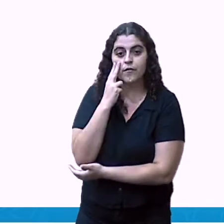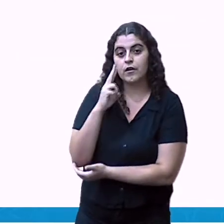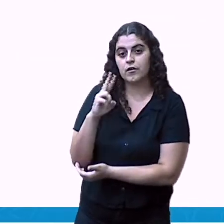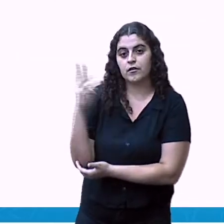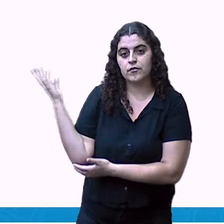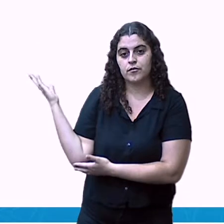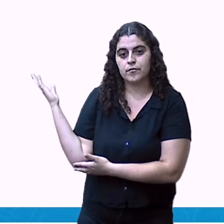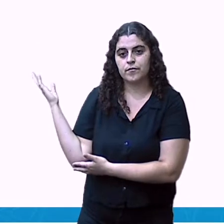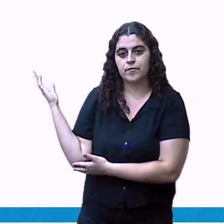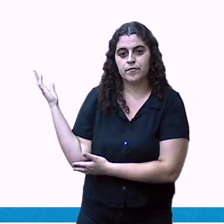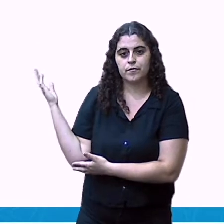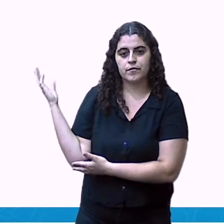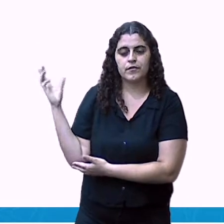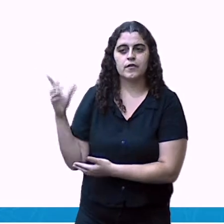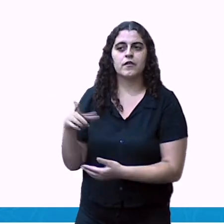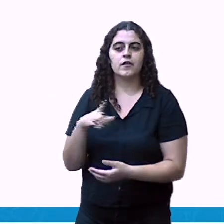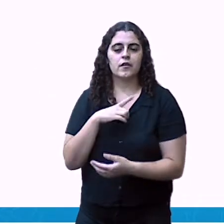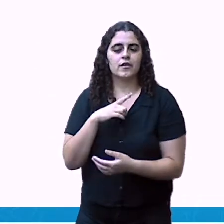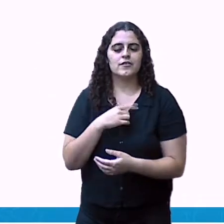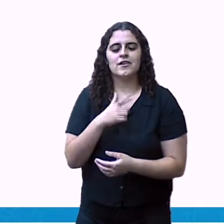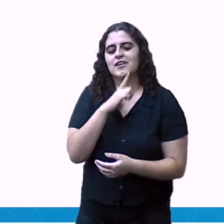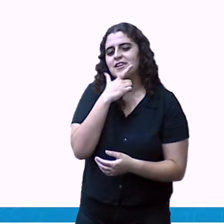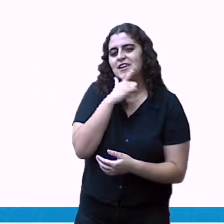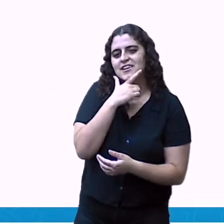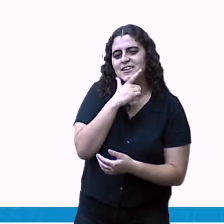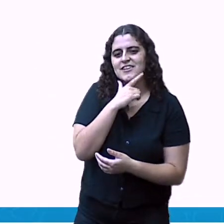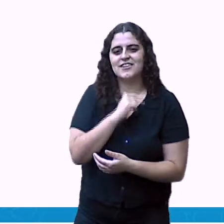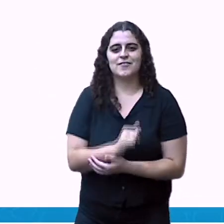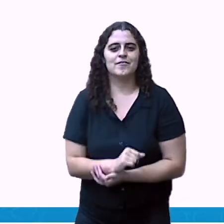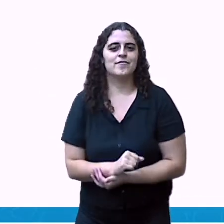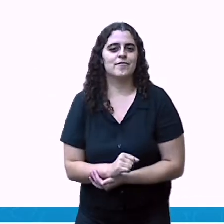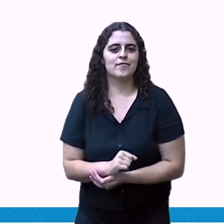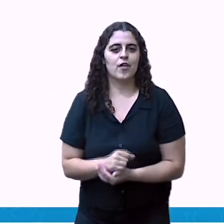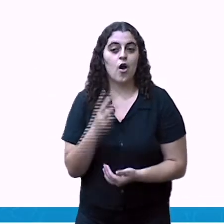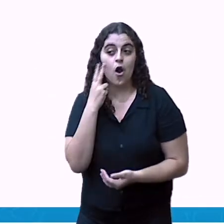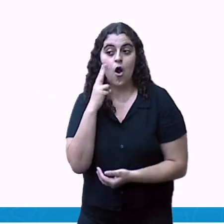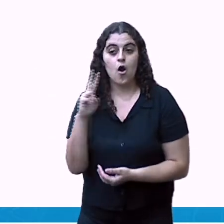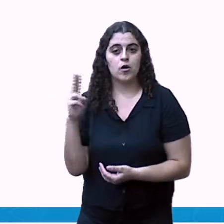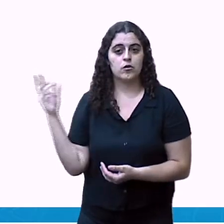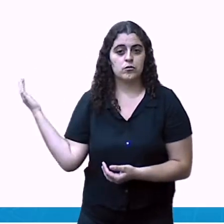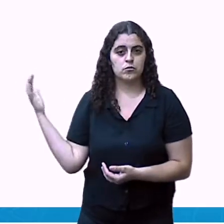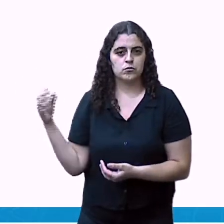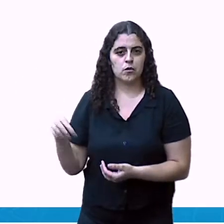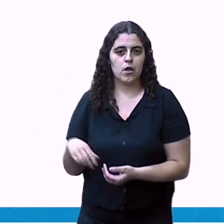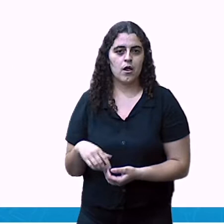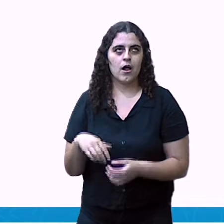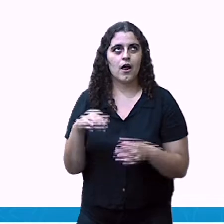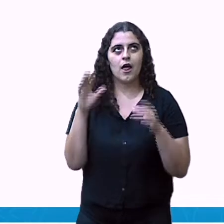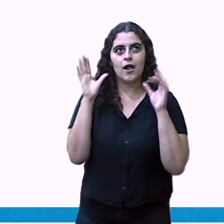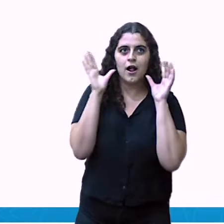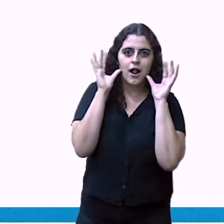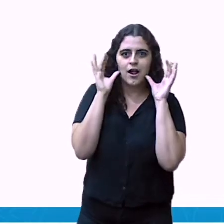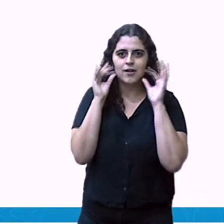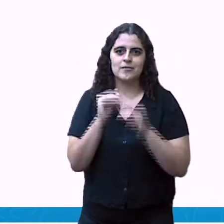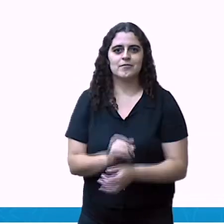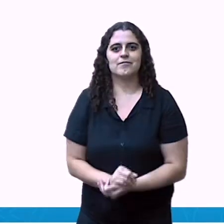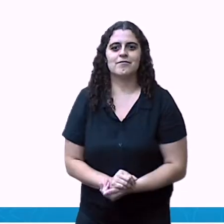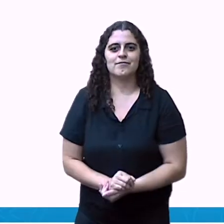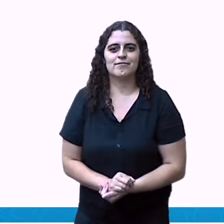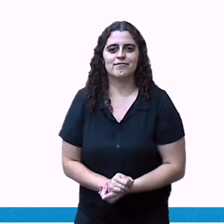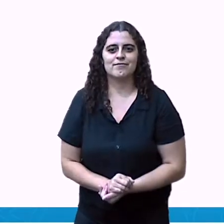Observem. Temos os emojis sorrindo. Olha, temos os emojis fazendo careta.